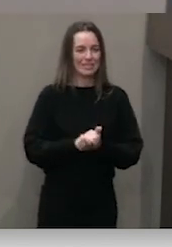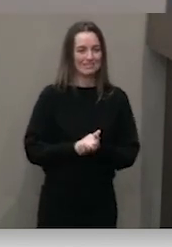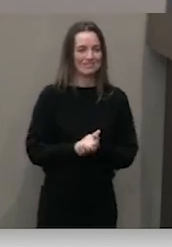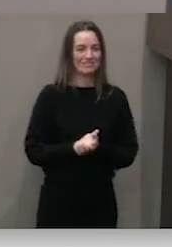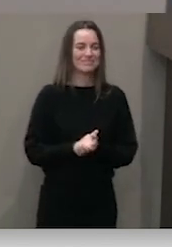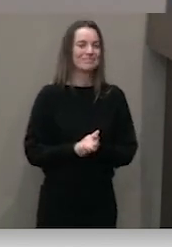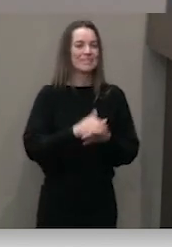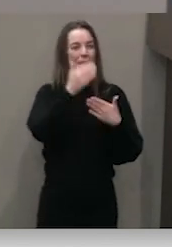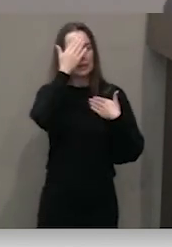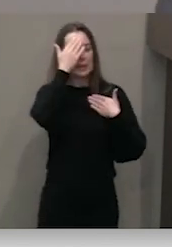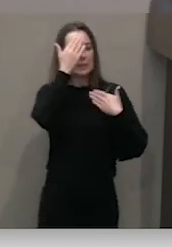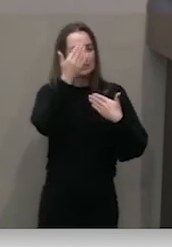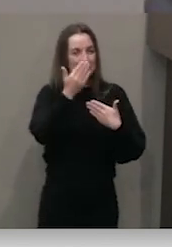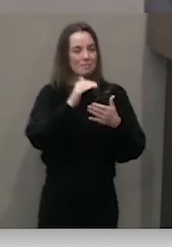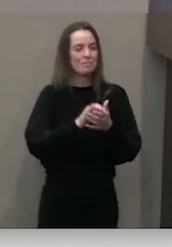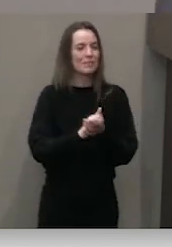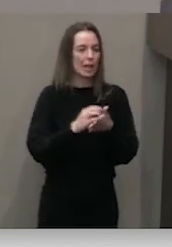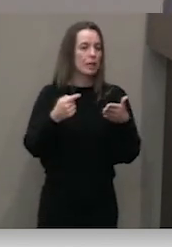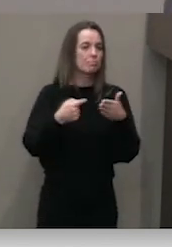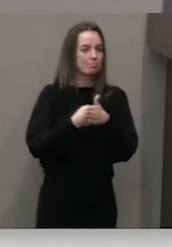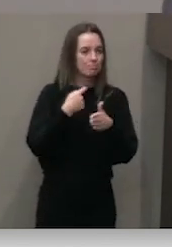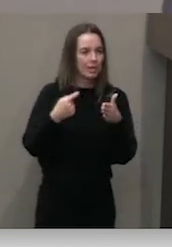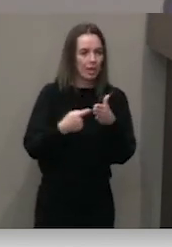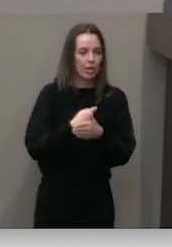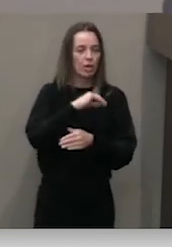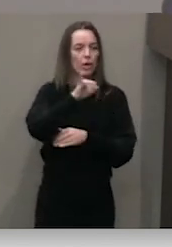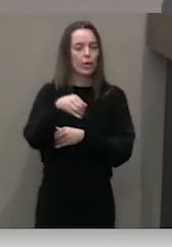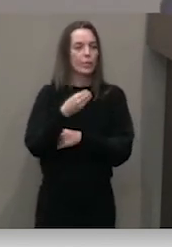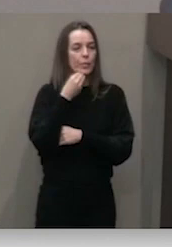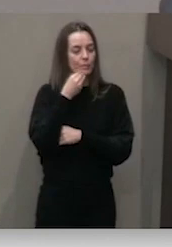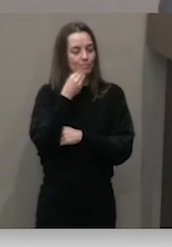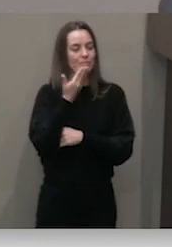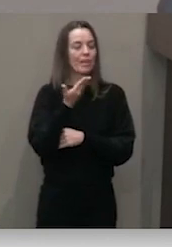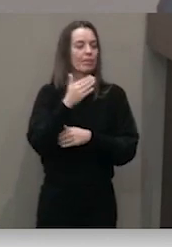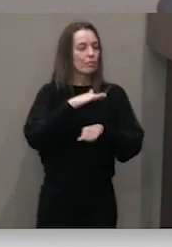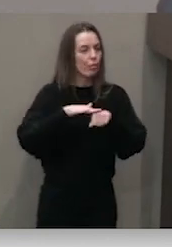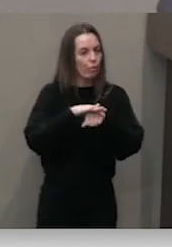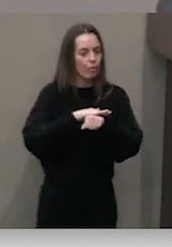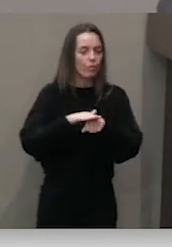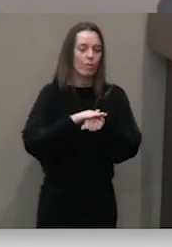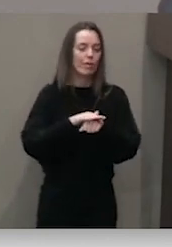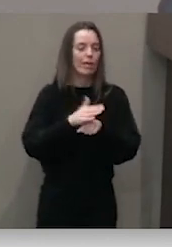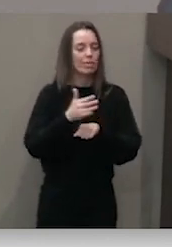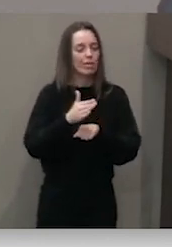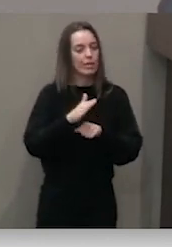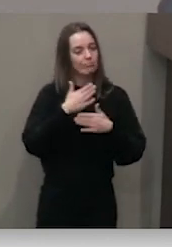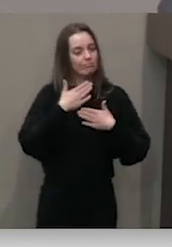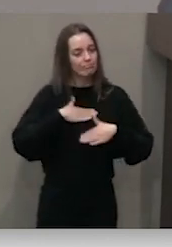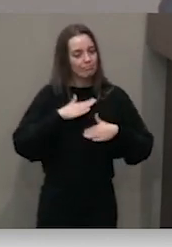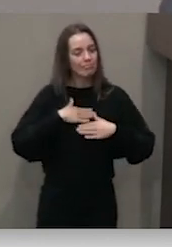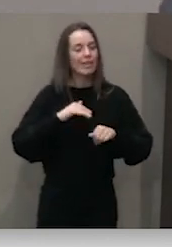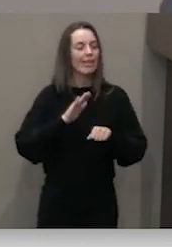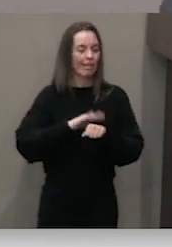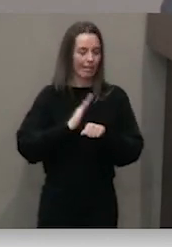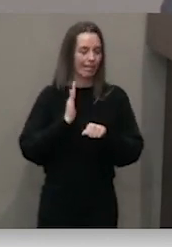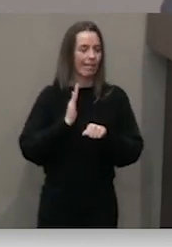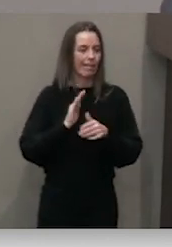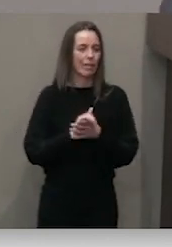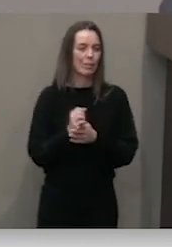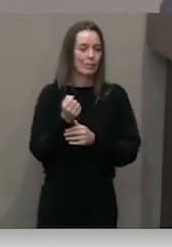Muito obrigado pelos questionamentos, pela oportunidade de a gente falar, talvez assim com um pouco mais de calma, inclusive em relação a